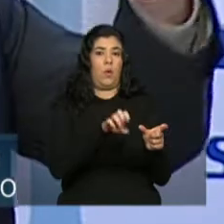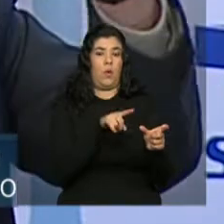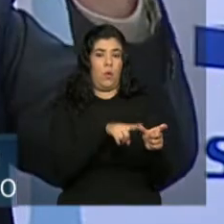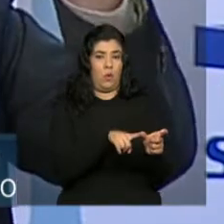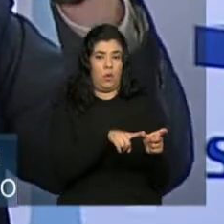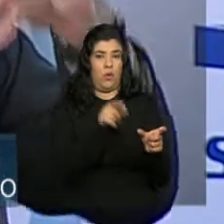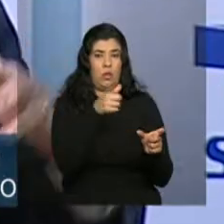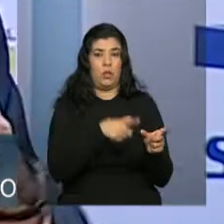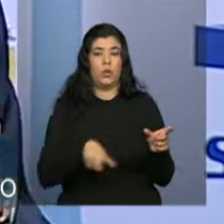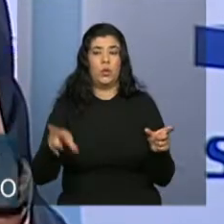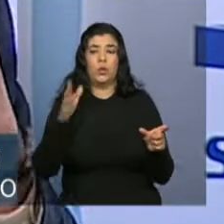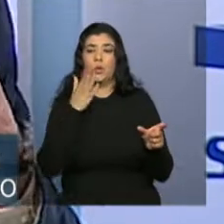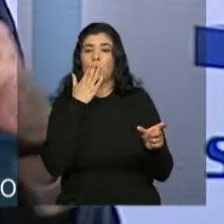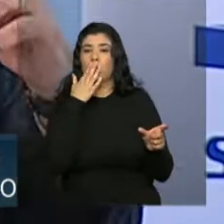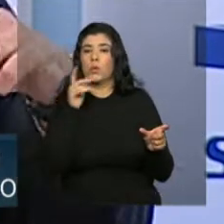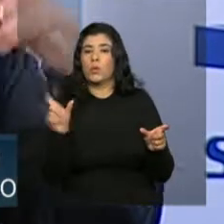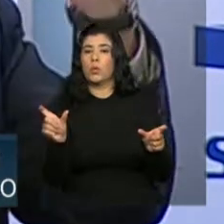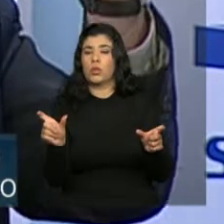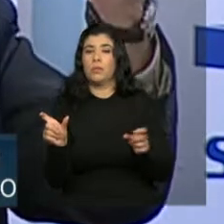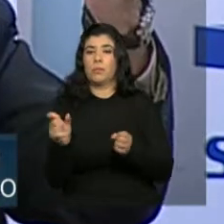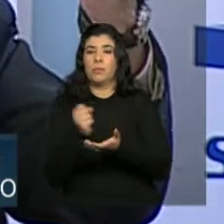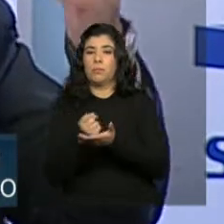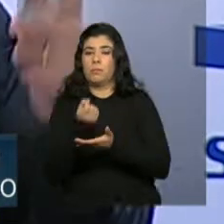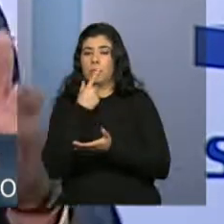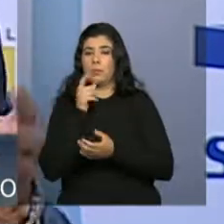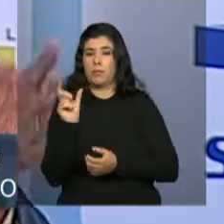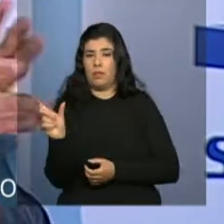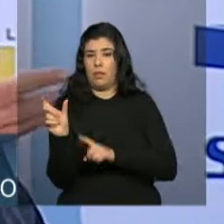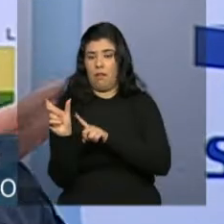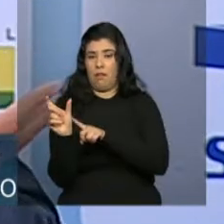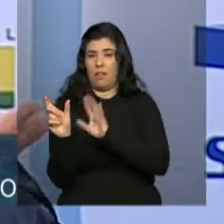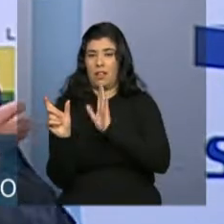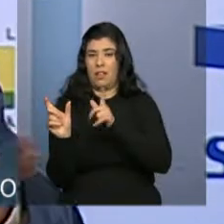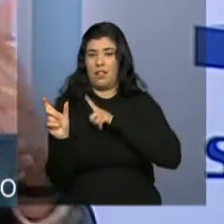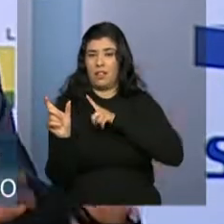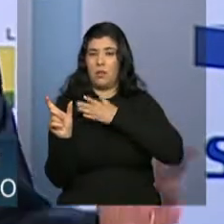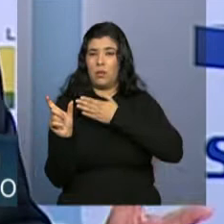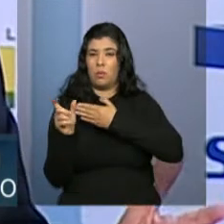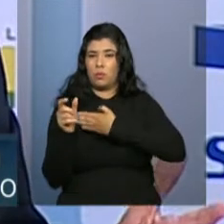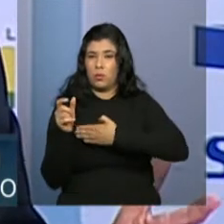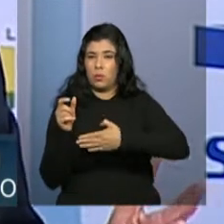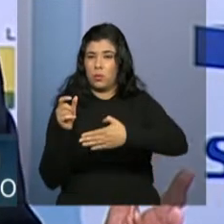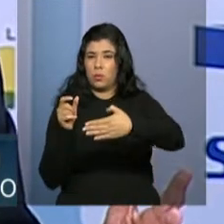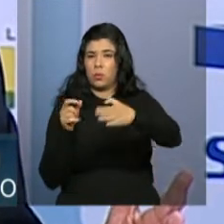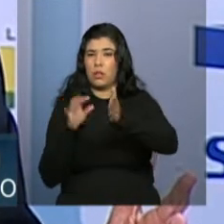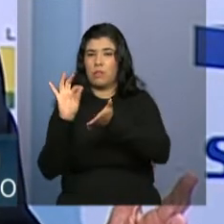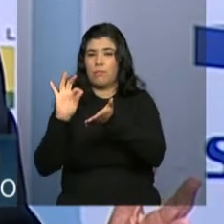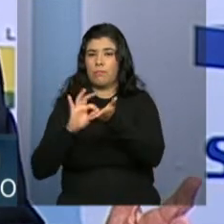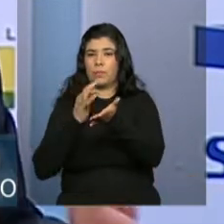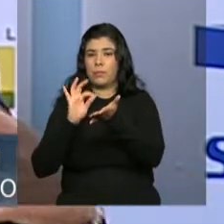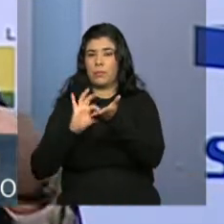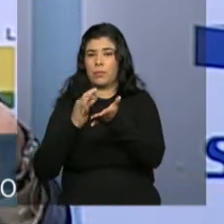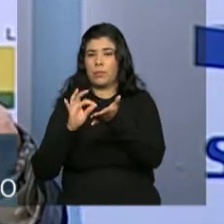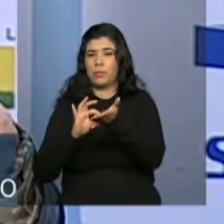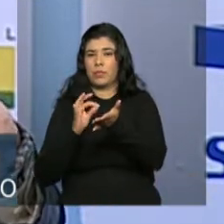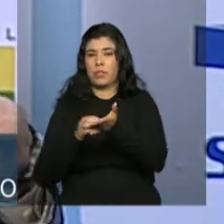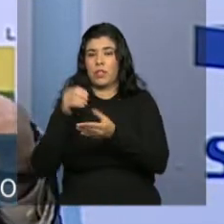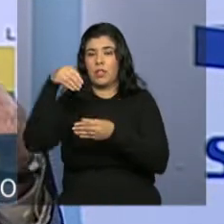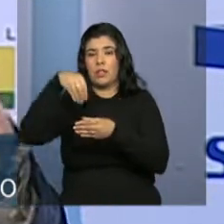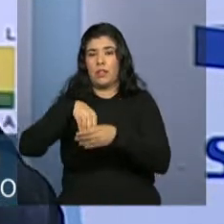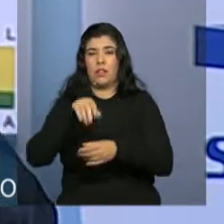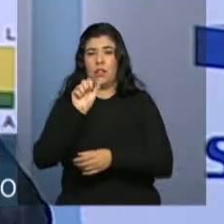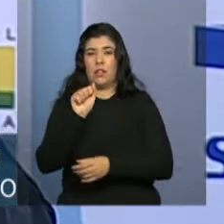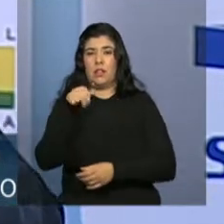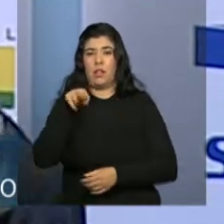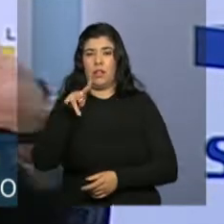x O que quer dizer isso como um medicamento x já passou por todo o processo de registro na viva e ao dizer que é